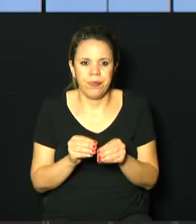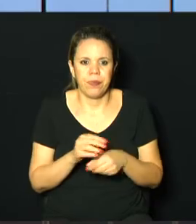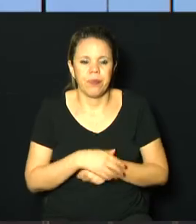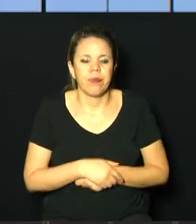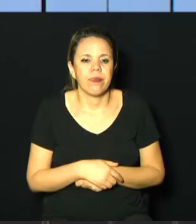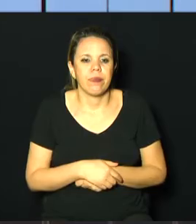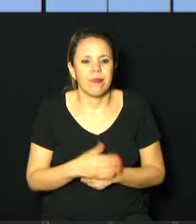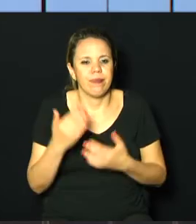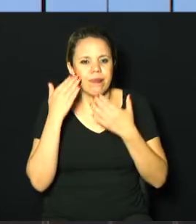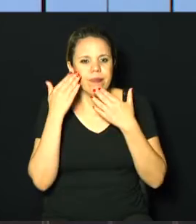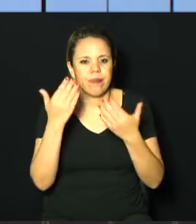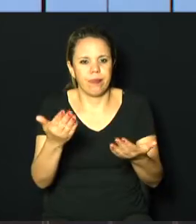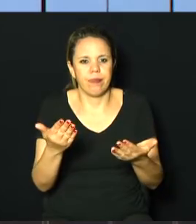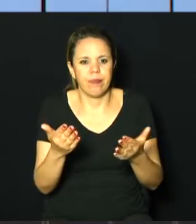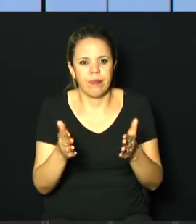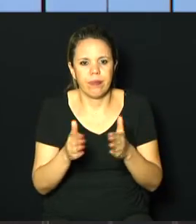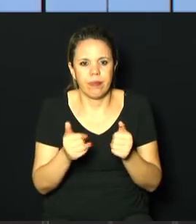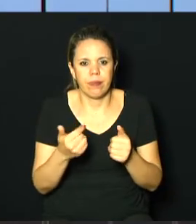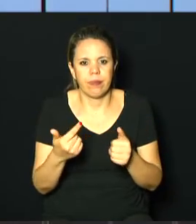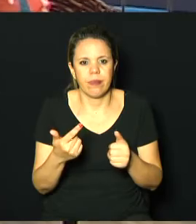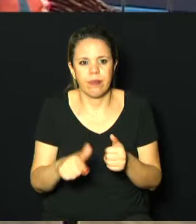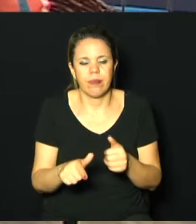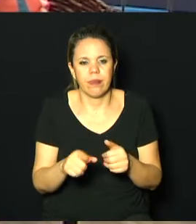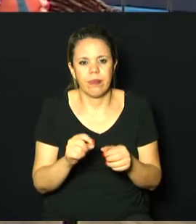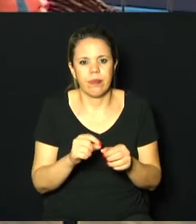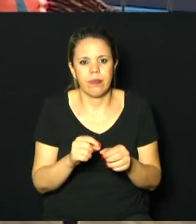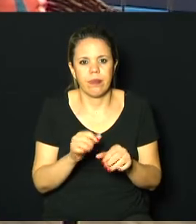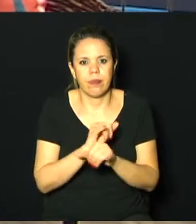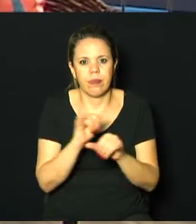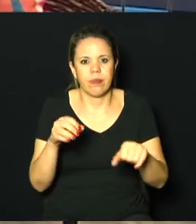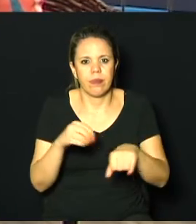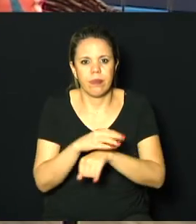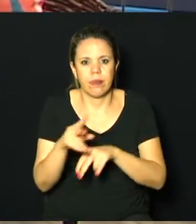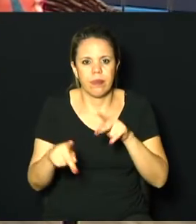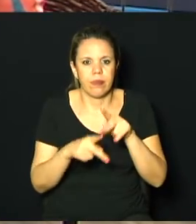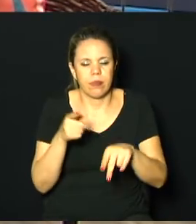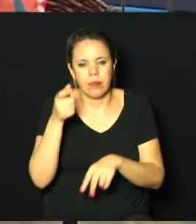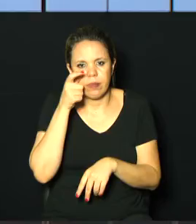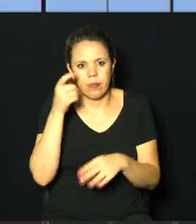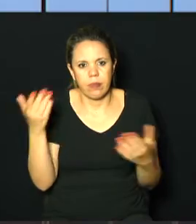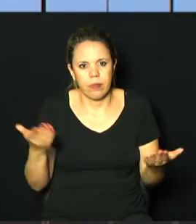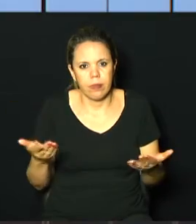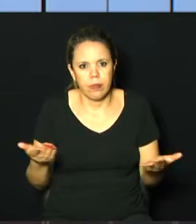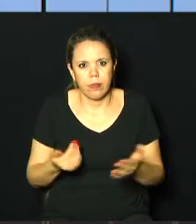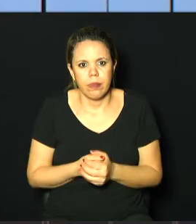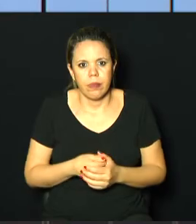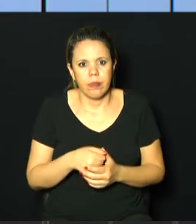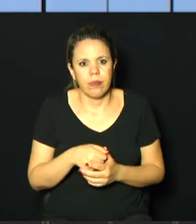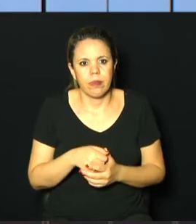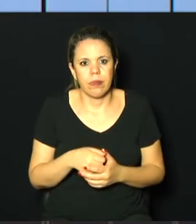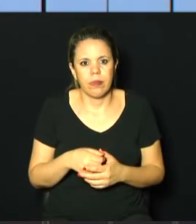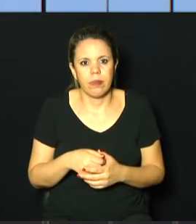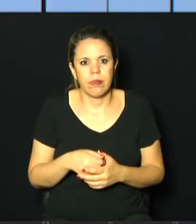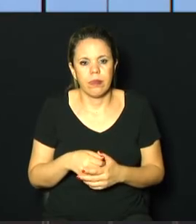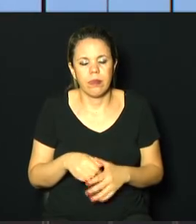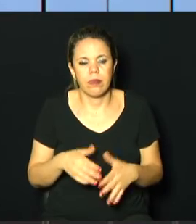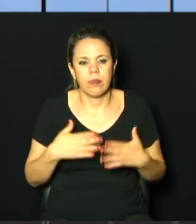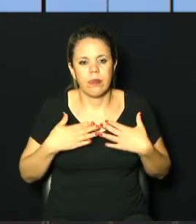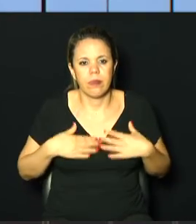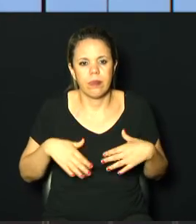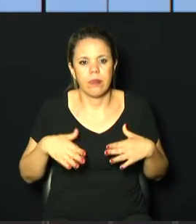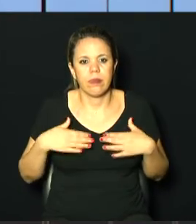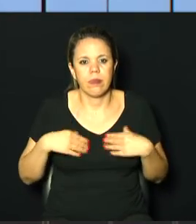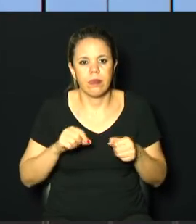fim. Queria te agradecer e pedir mais um favor. Deixa um recado para quem não está assistindo agora. Qual que é o seu recado? Respira, faz